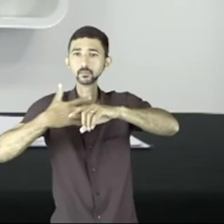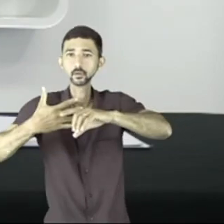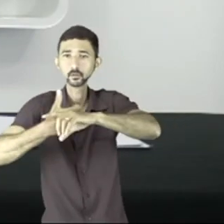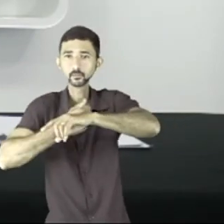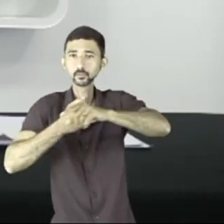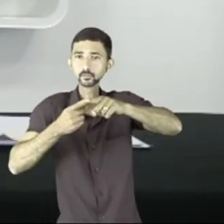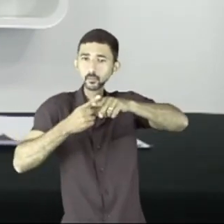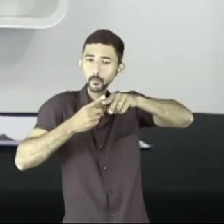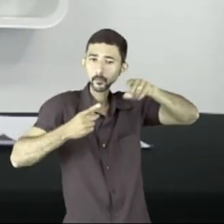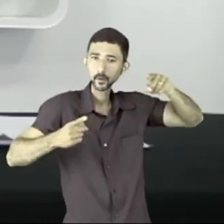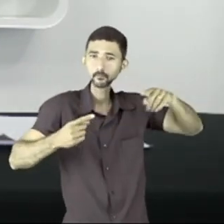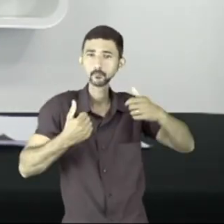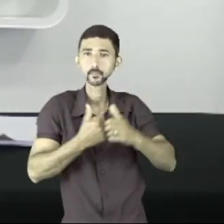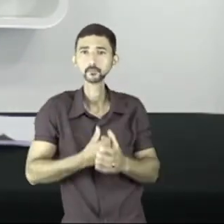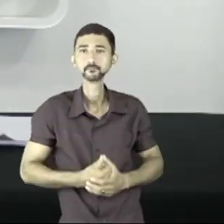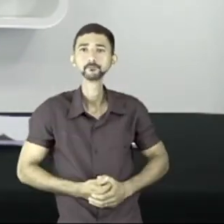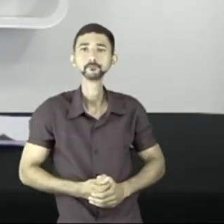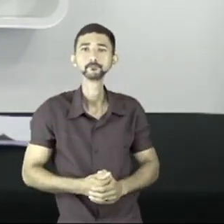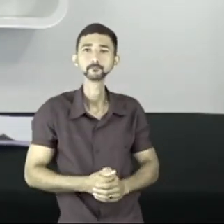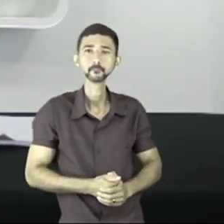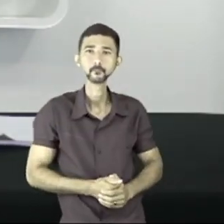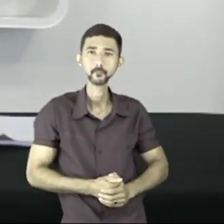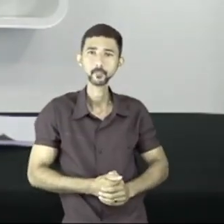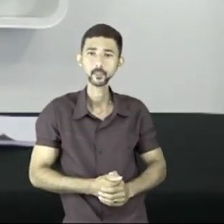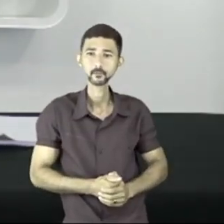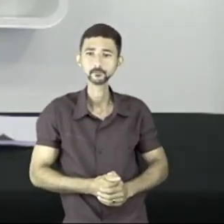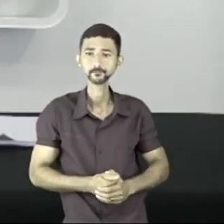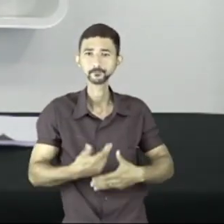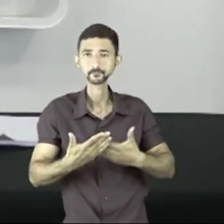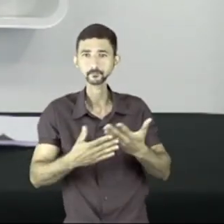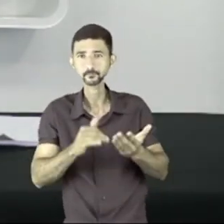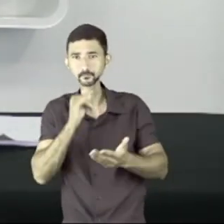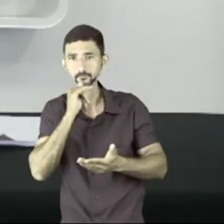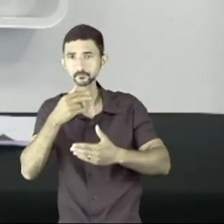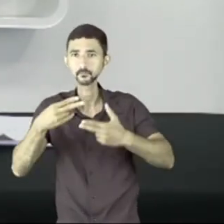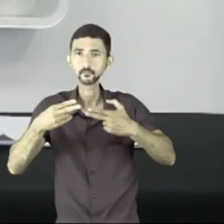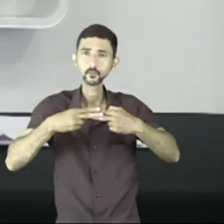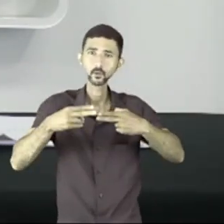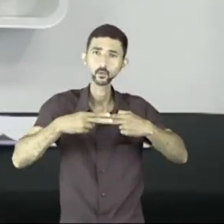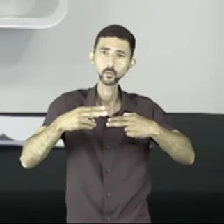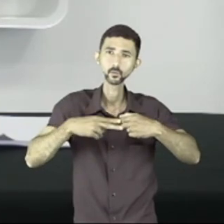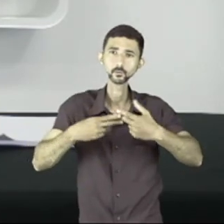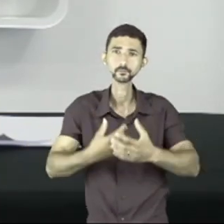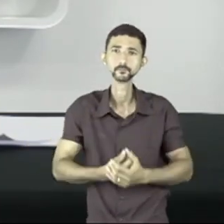mais próximo do tamanho do florete. Mas, por exemplo, você pode utilizar